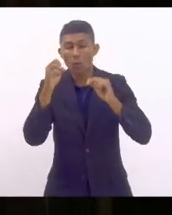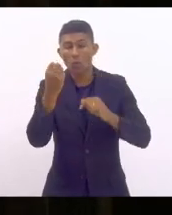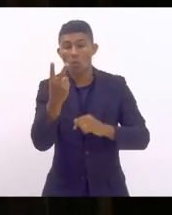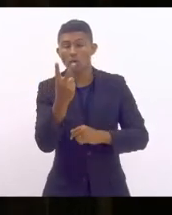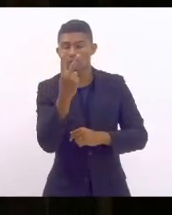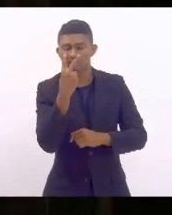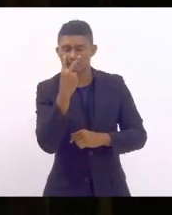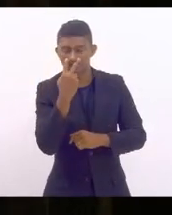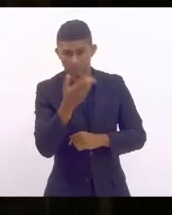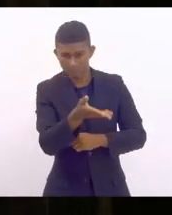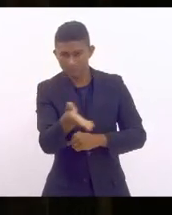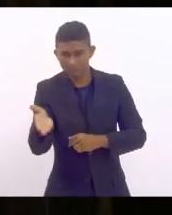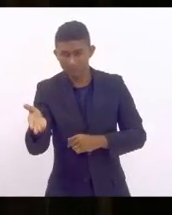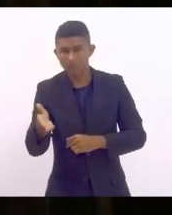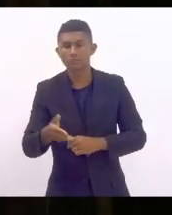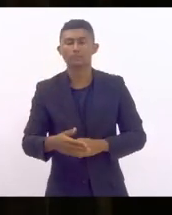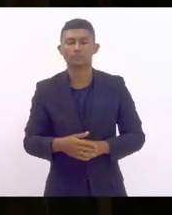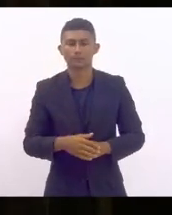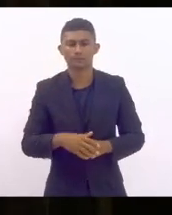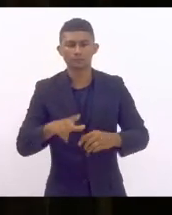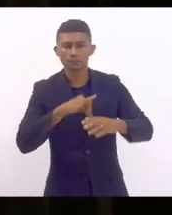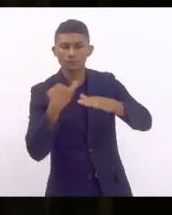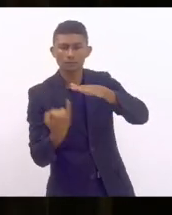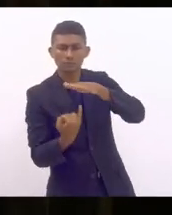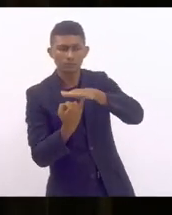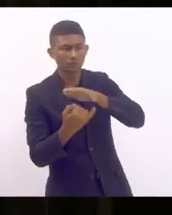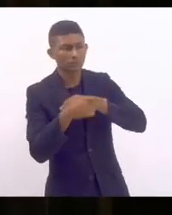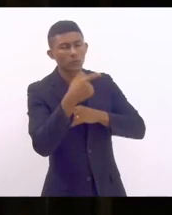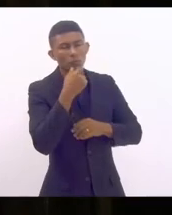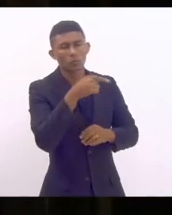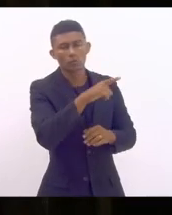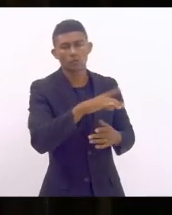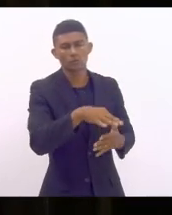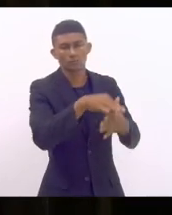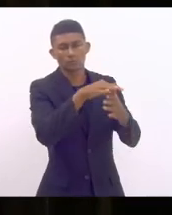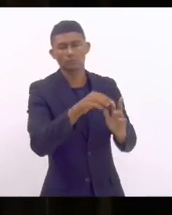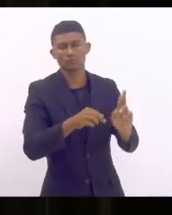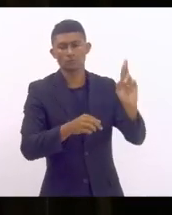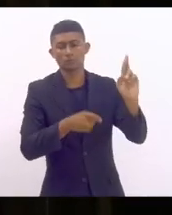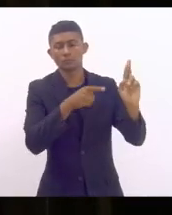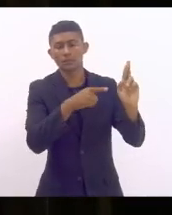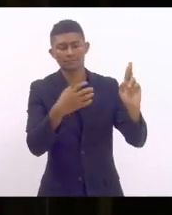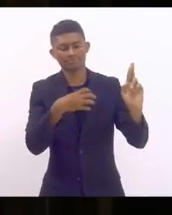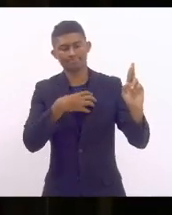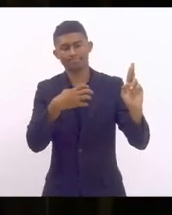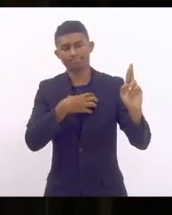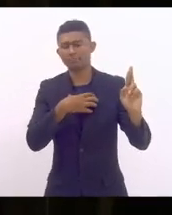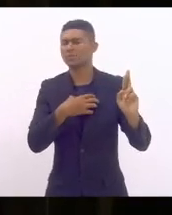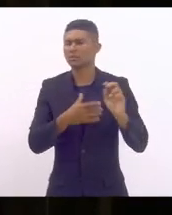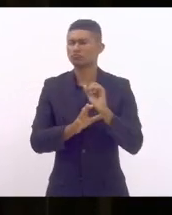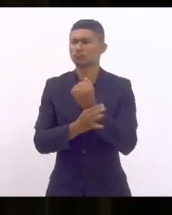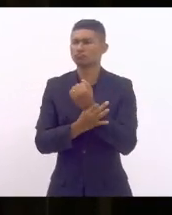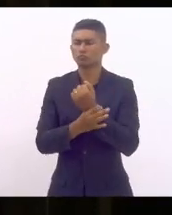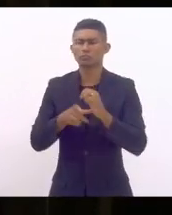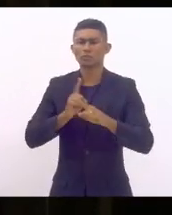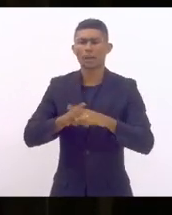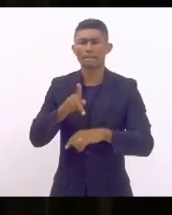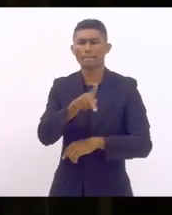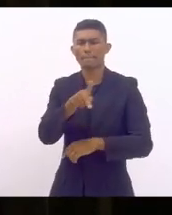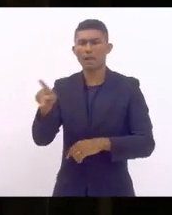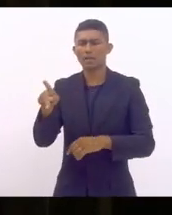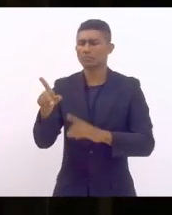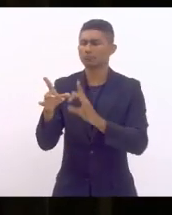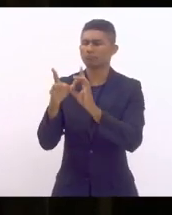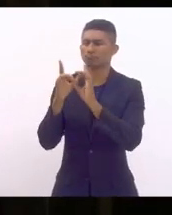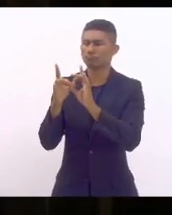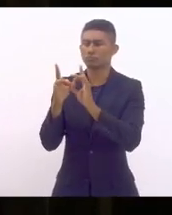realmente é está se sentindo extremamente seguro com a sua parceria presidente de fazer com